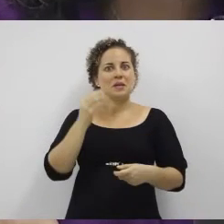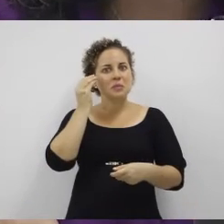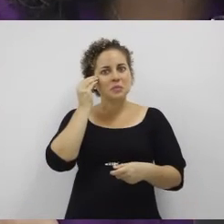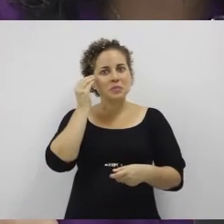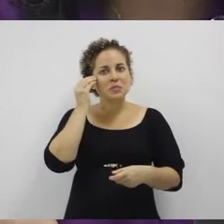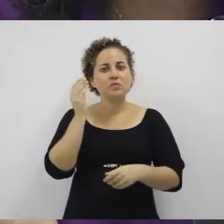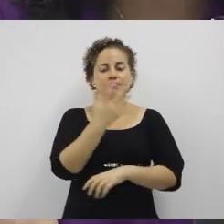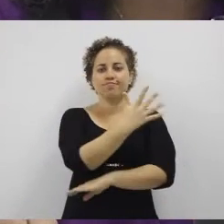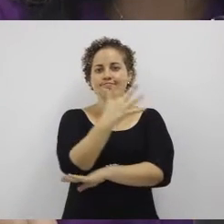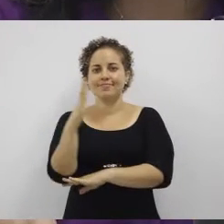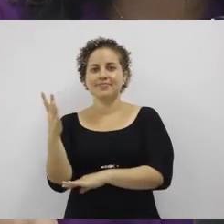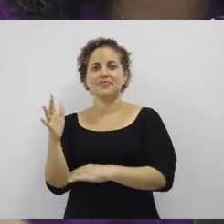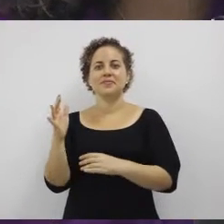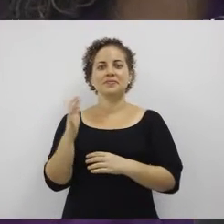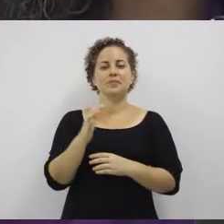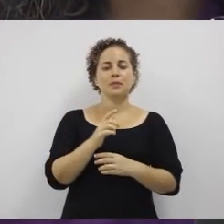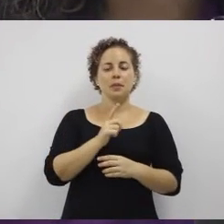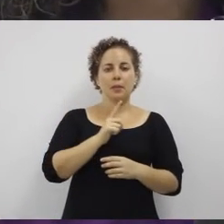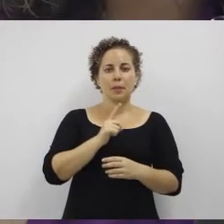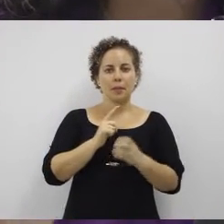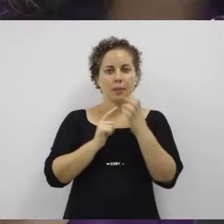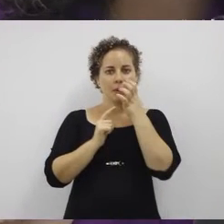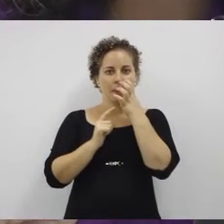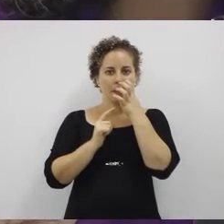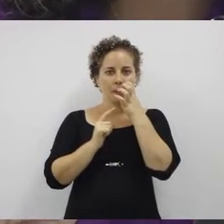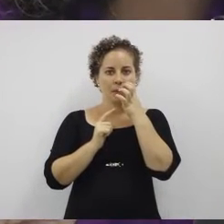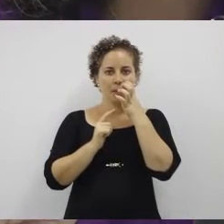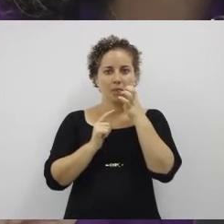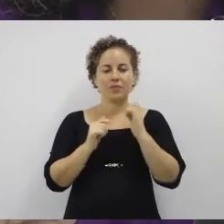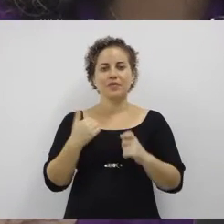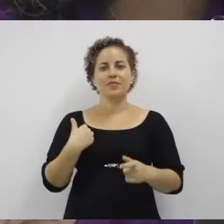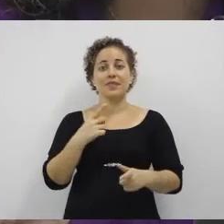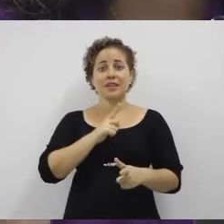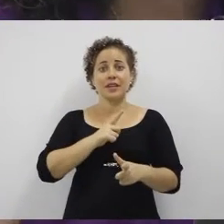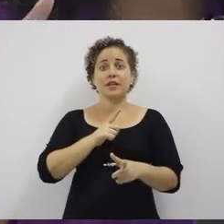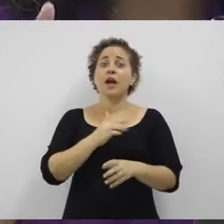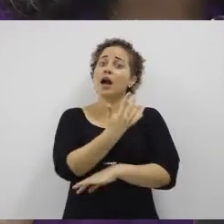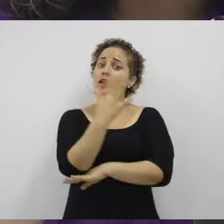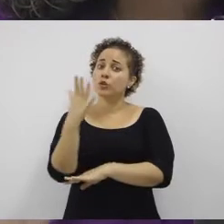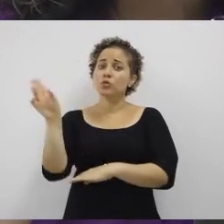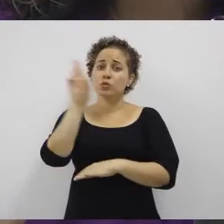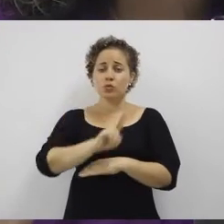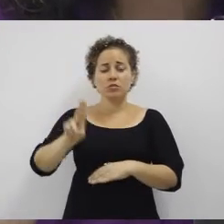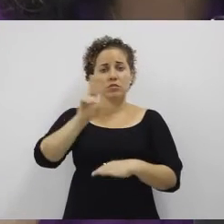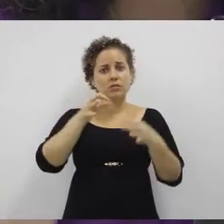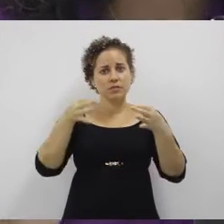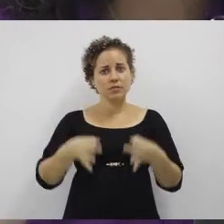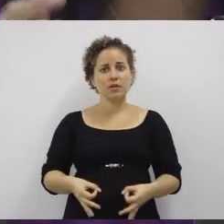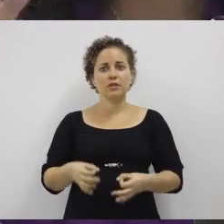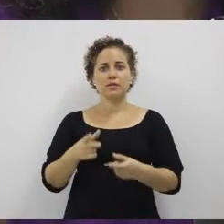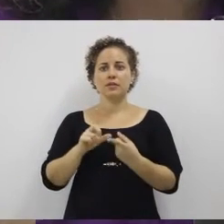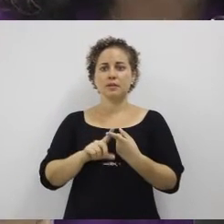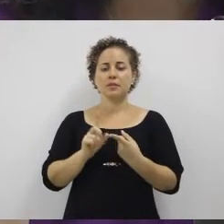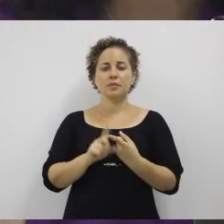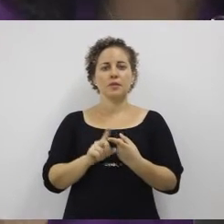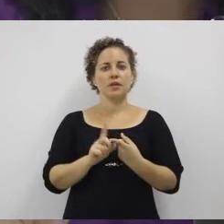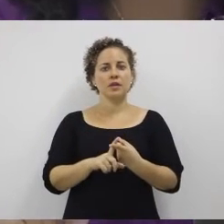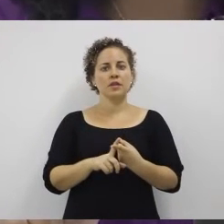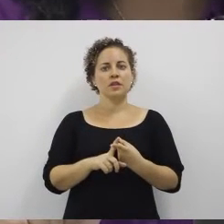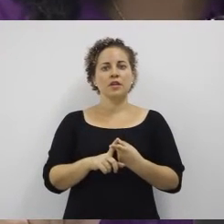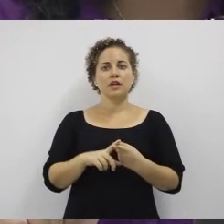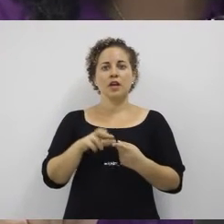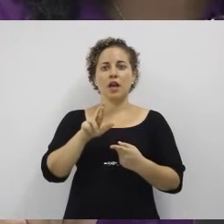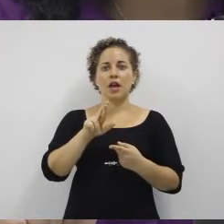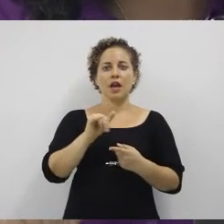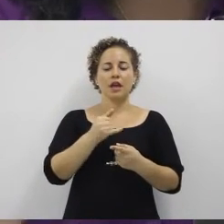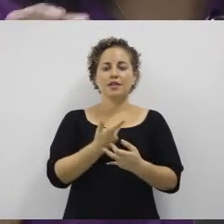questões ambientais. Será que o fornecedor extrai a matéria-prima da natureza da forma correta? Como este fornecedor destina os resíduos